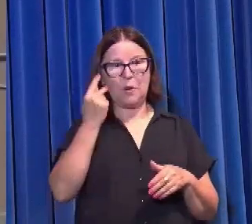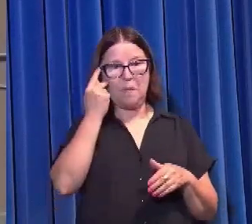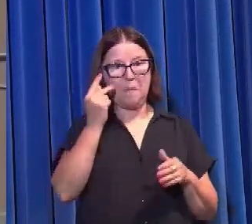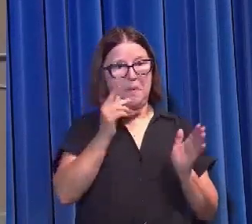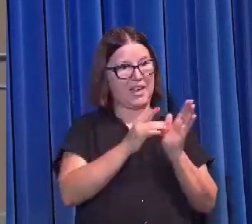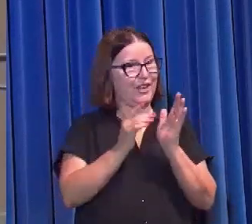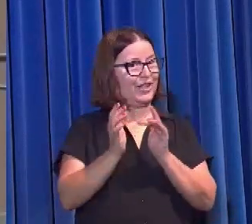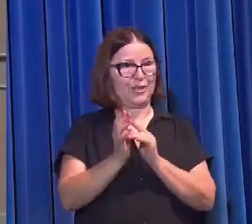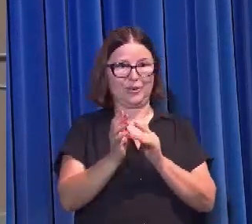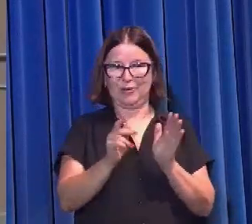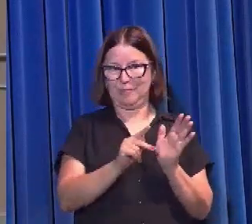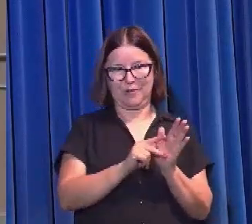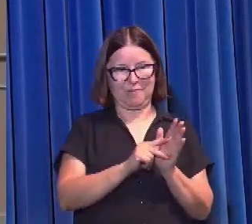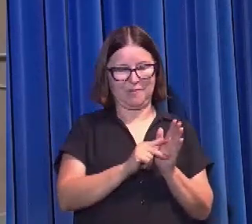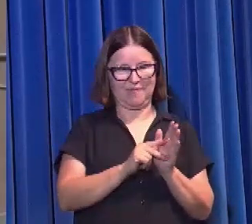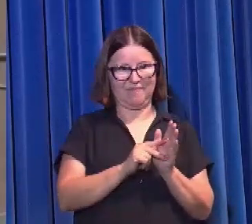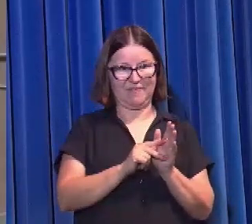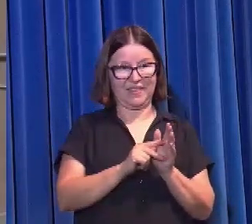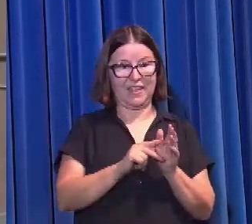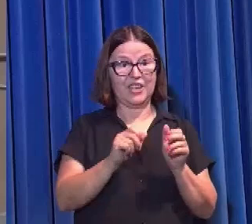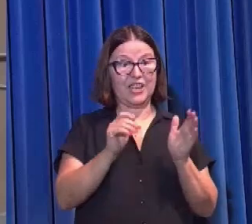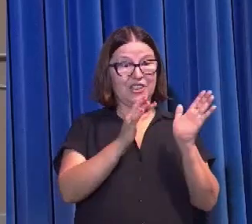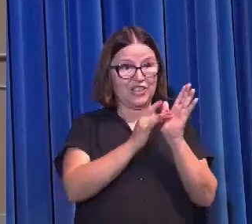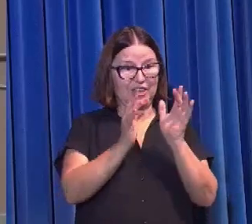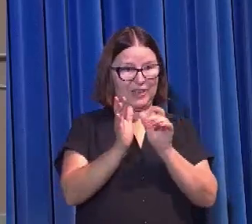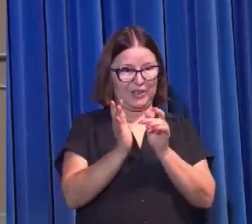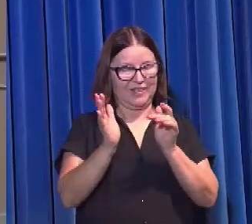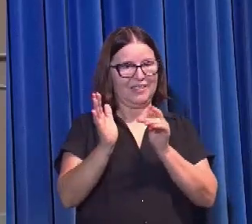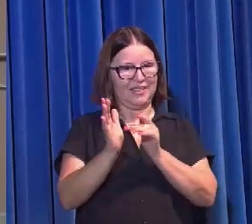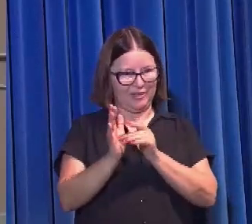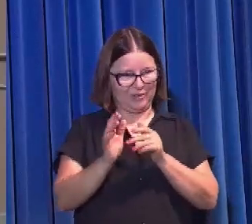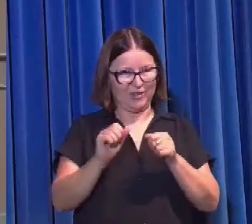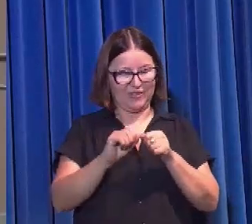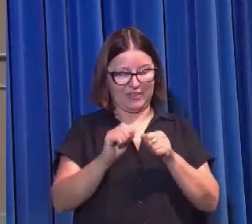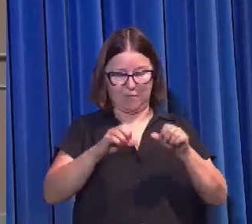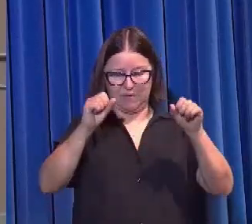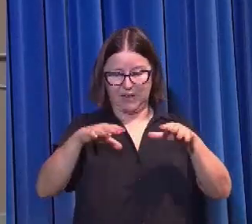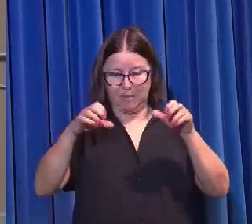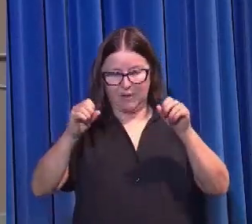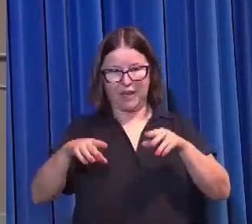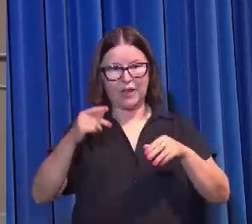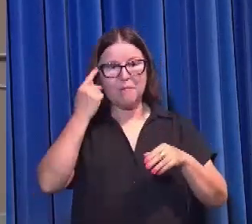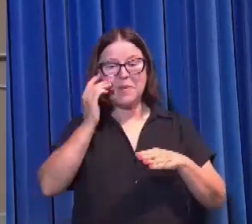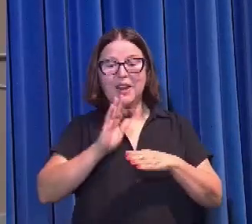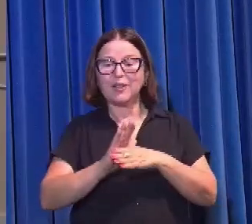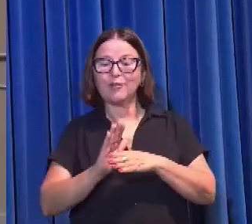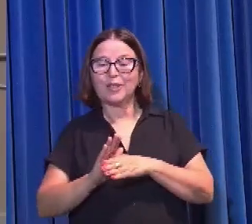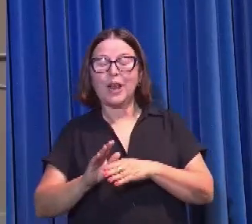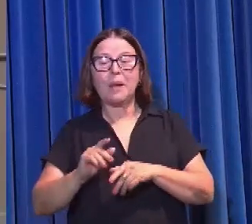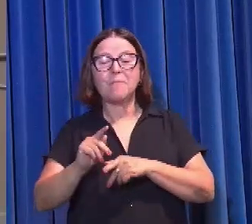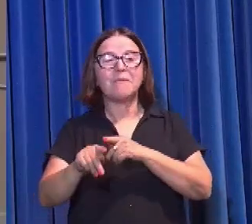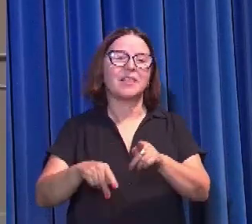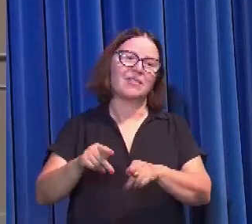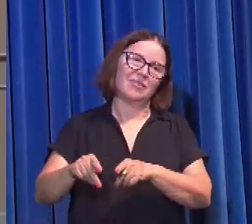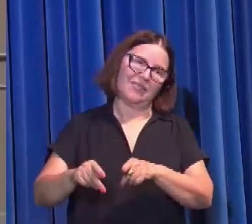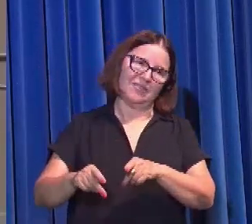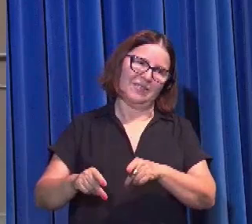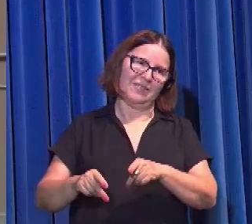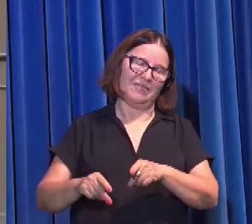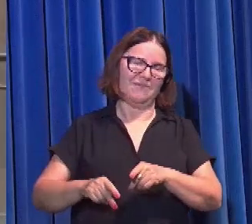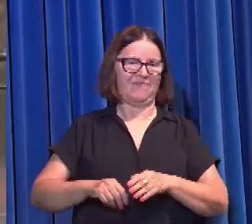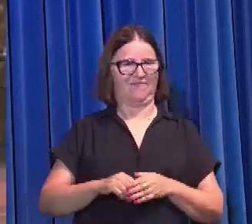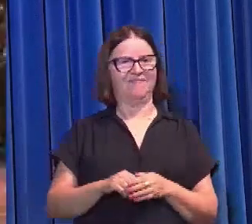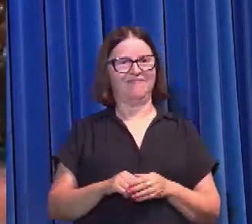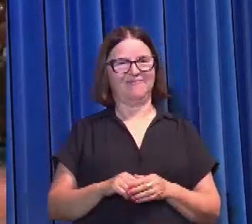da igreja. E todos os crentes possuem dons. Todos, meus irmãos. No 7